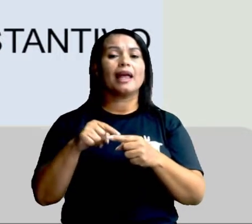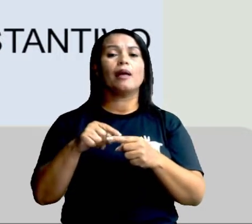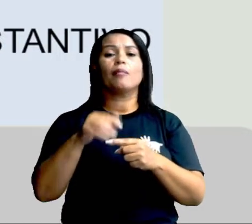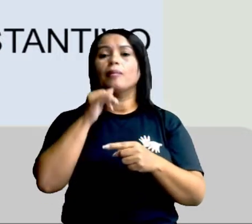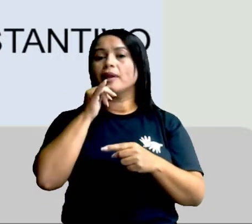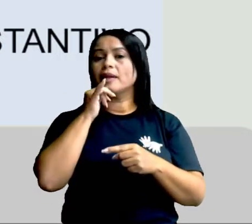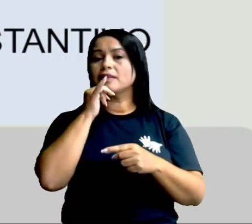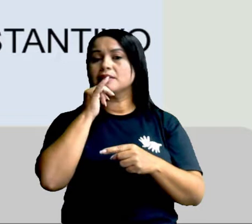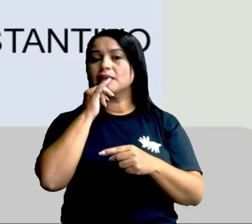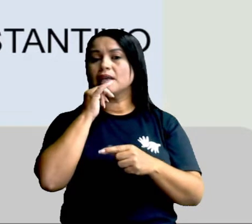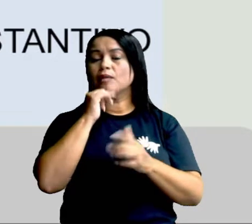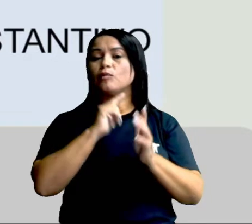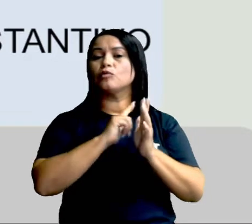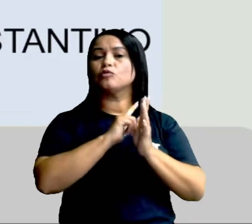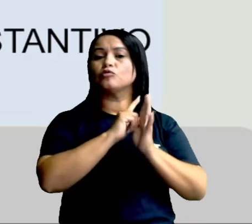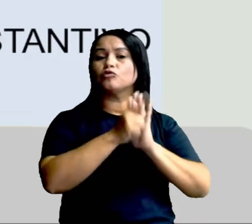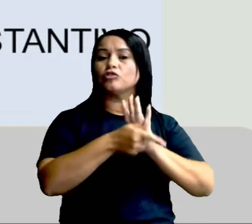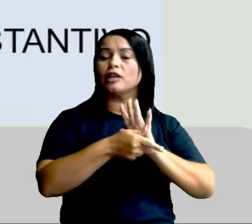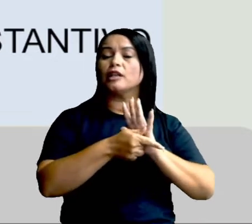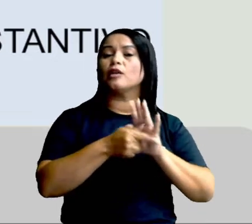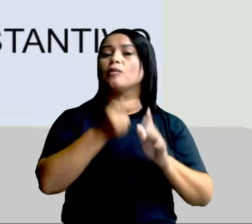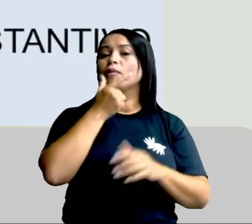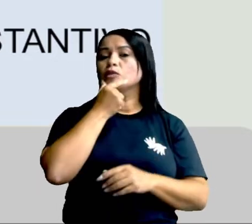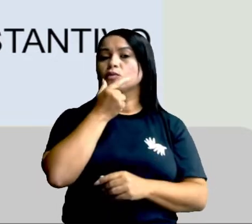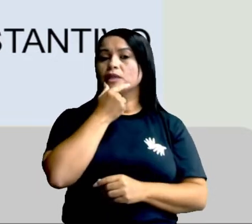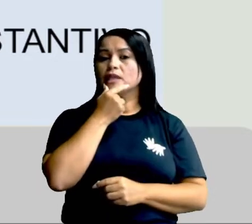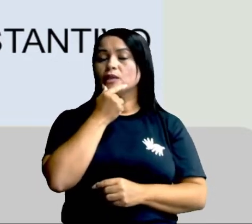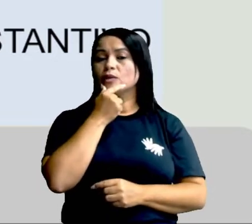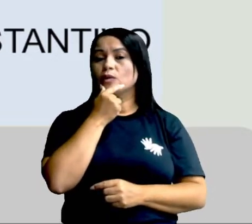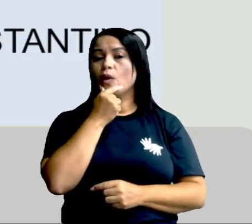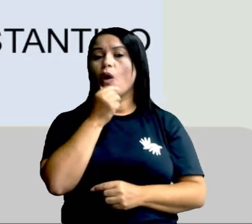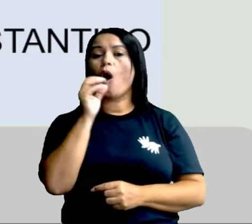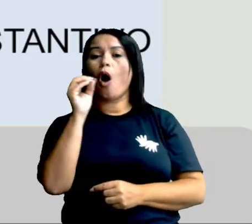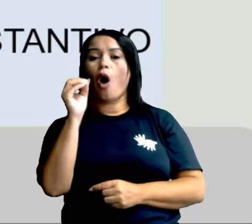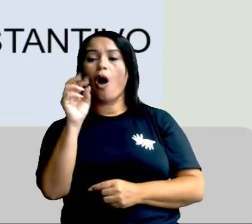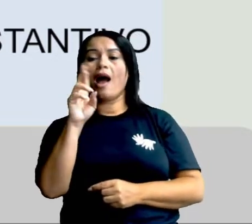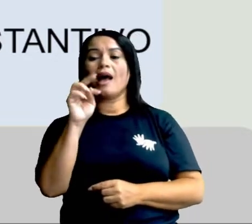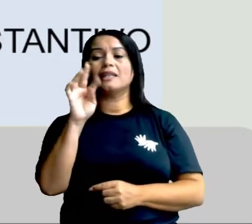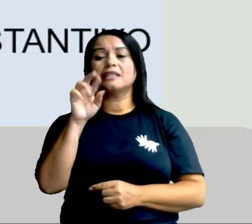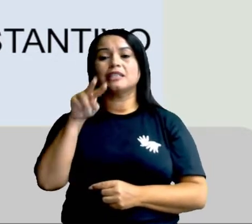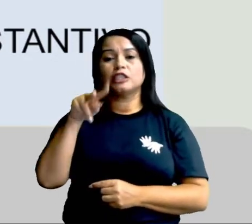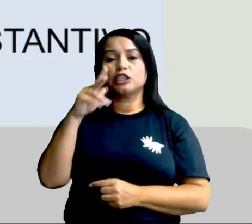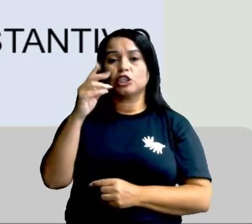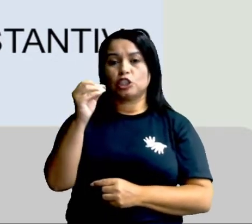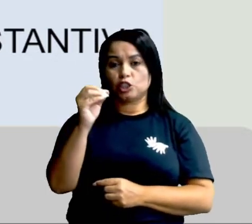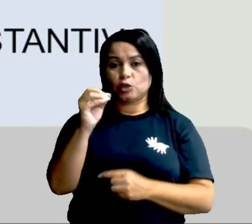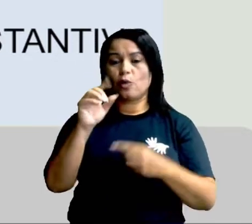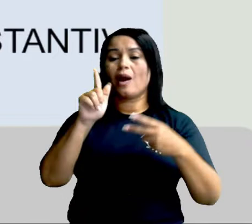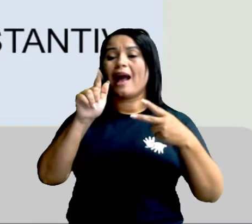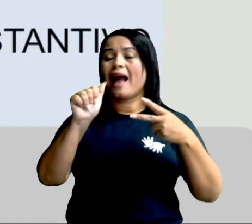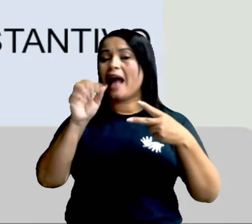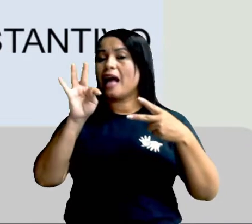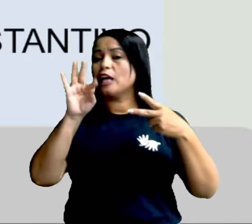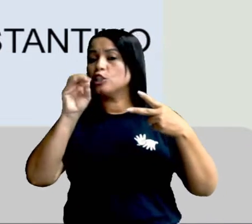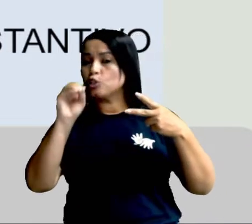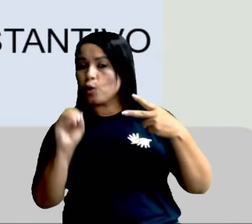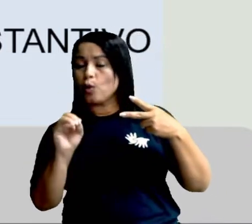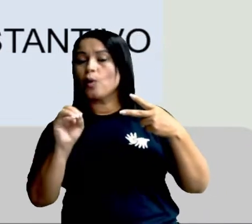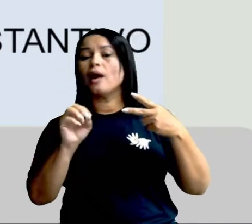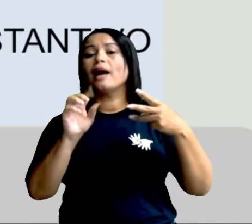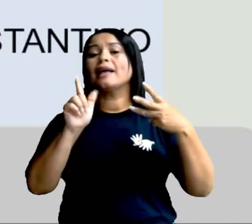gênero masculino, tá certo? O ratinho, o gato e o galo. Ratinho, masculino,